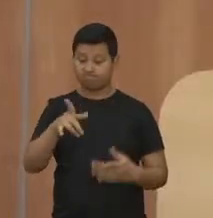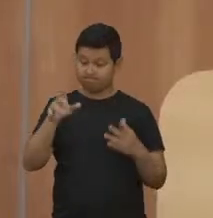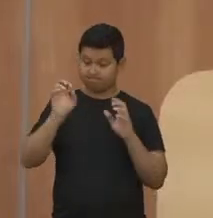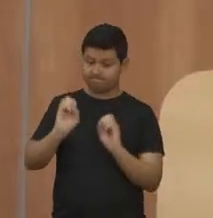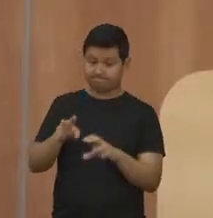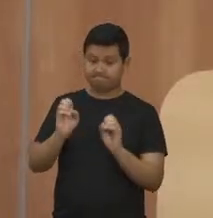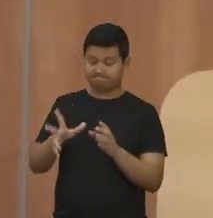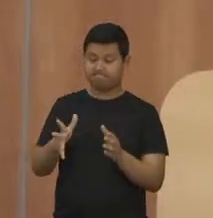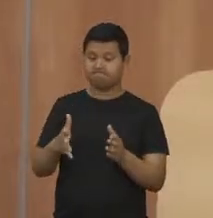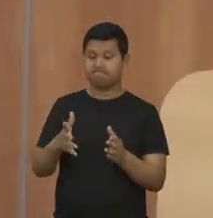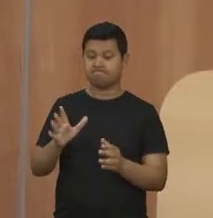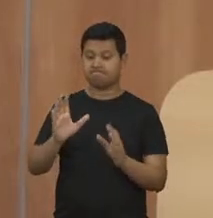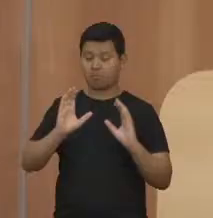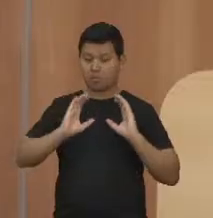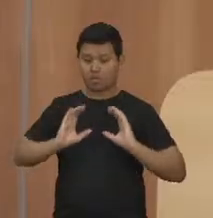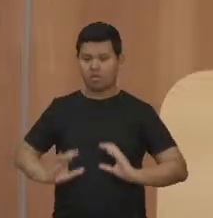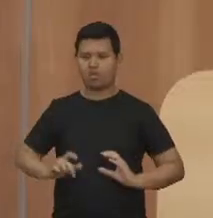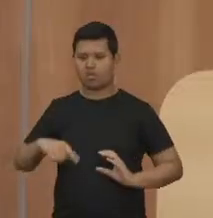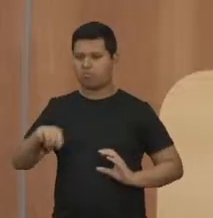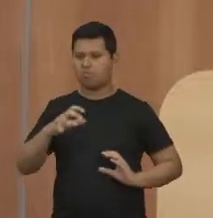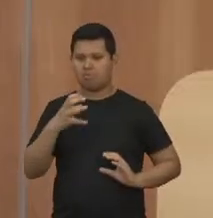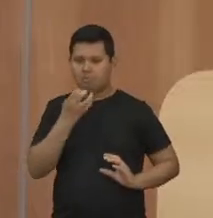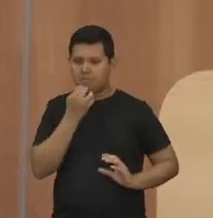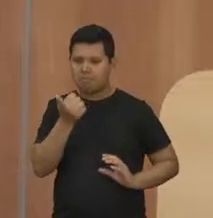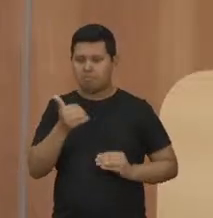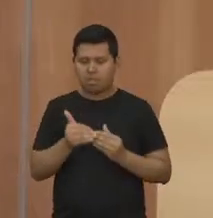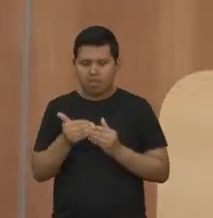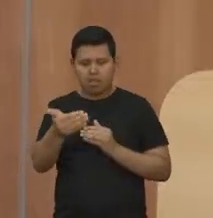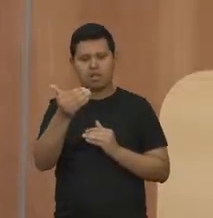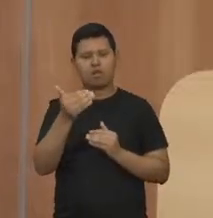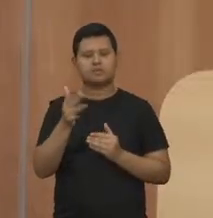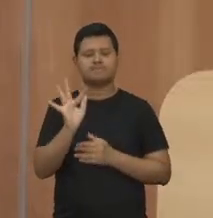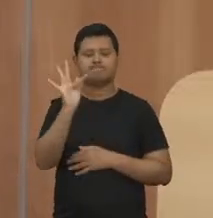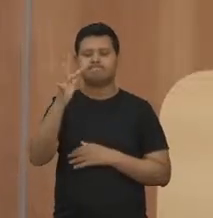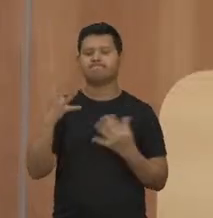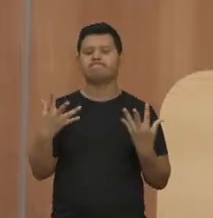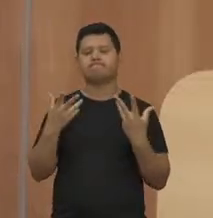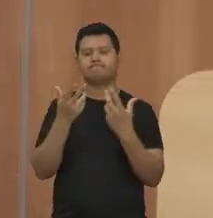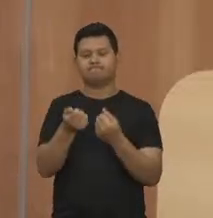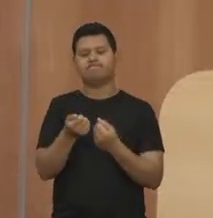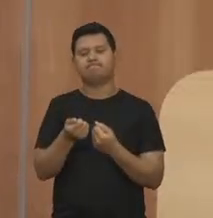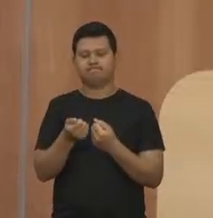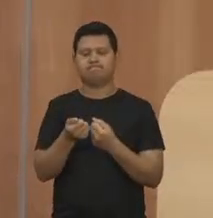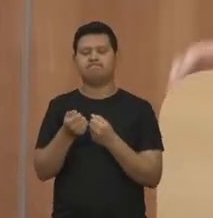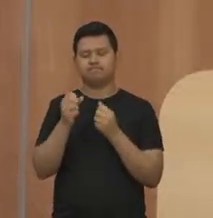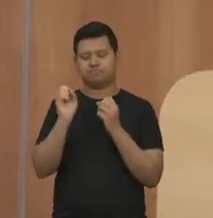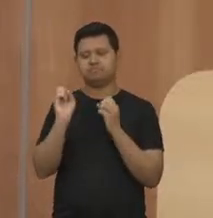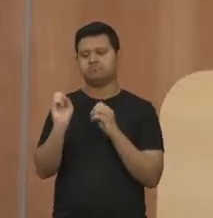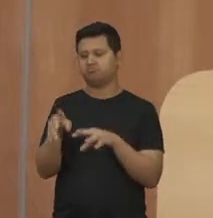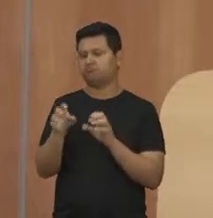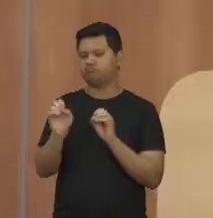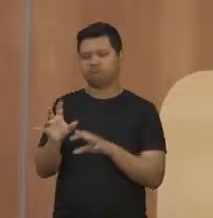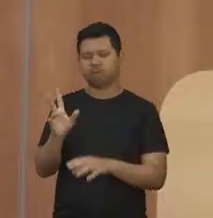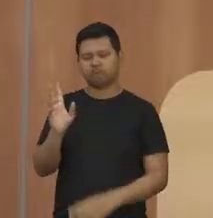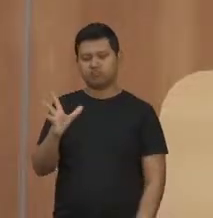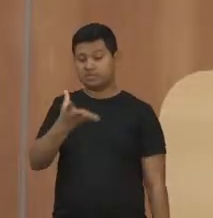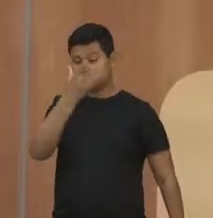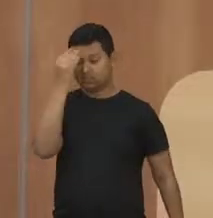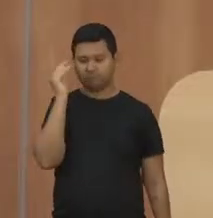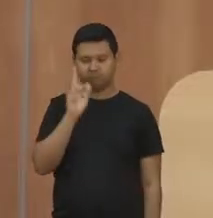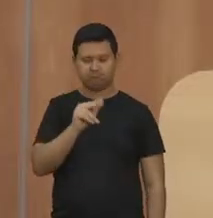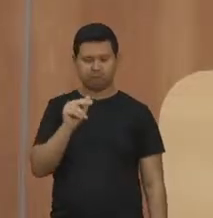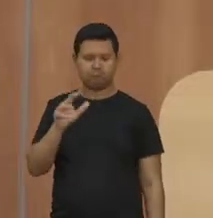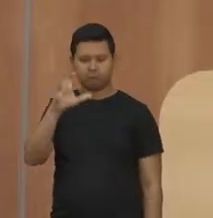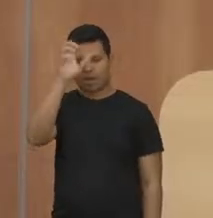que formam boas práticas no trânsito para o futuro. Então, assim, e são ensinamentos que não esquece nunca mais. Então, tem professores aqui,